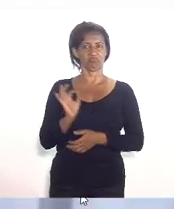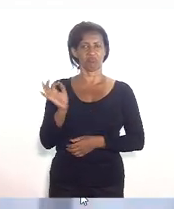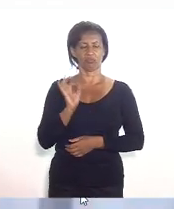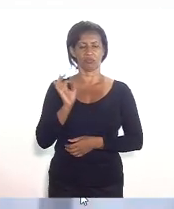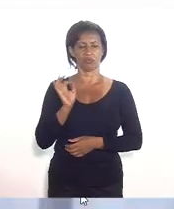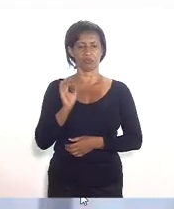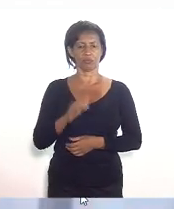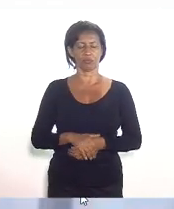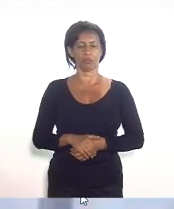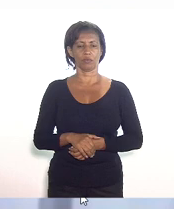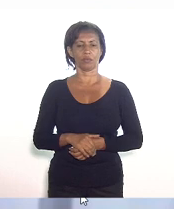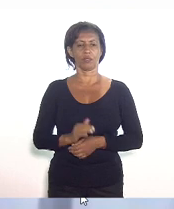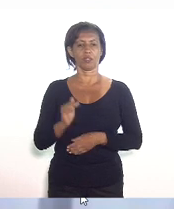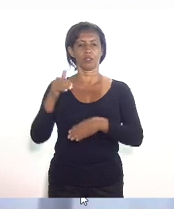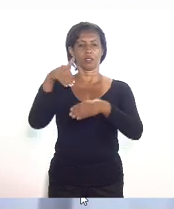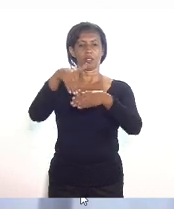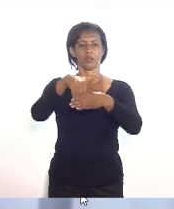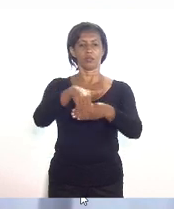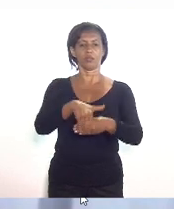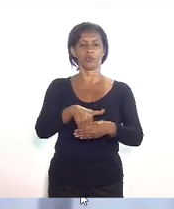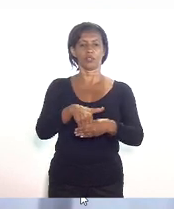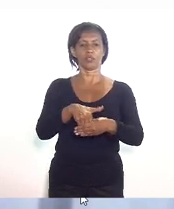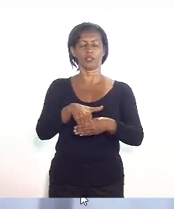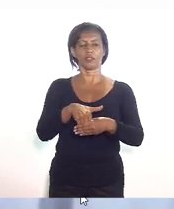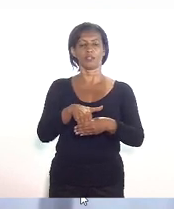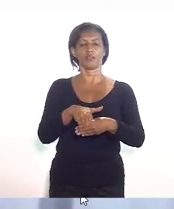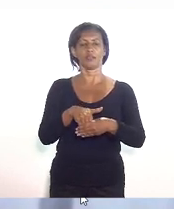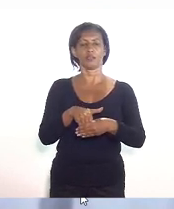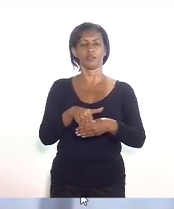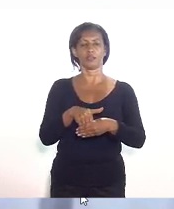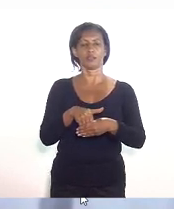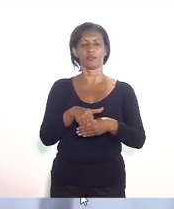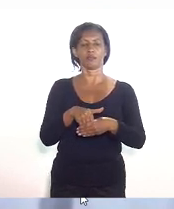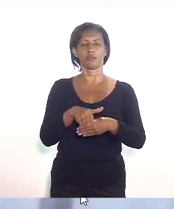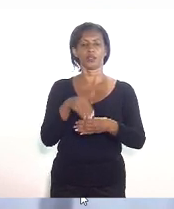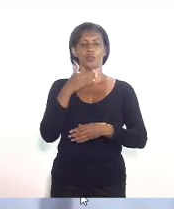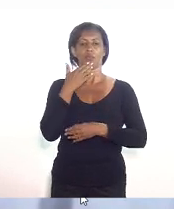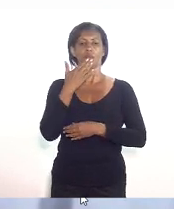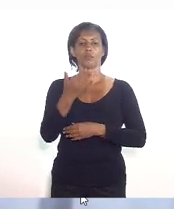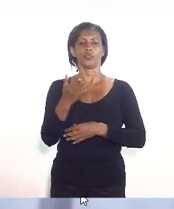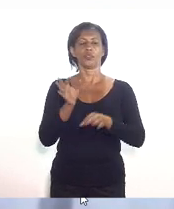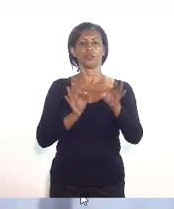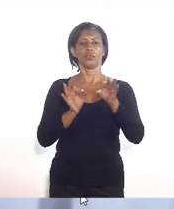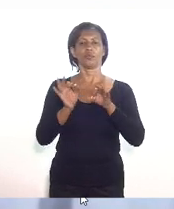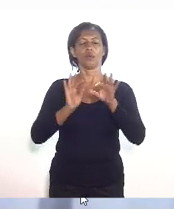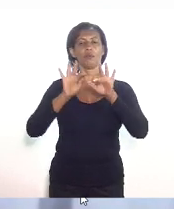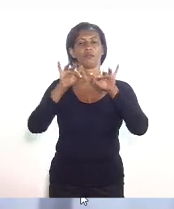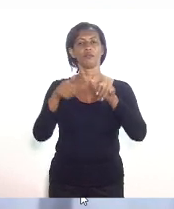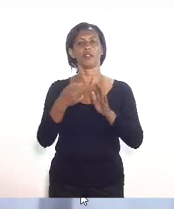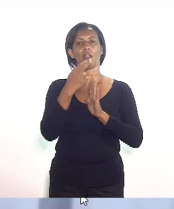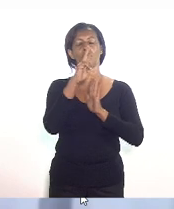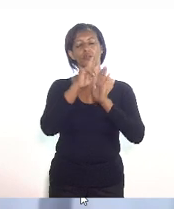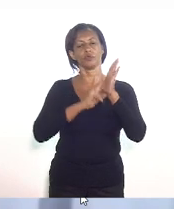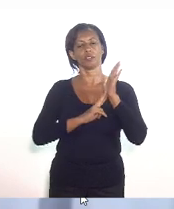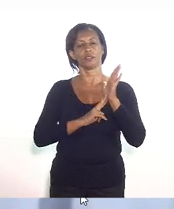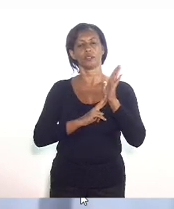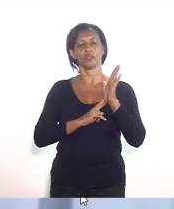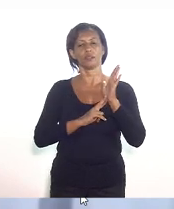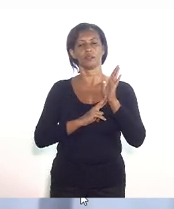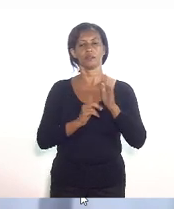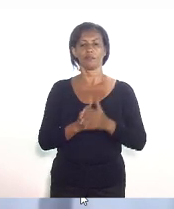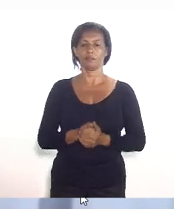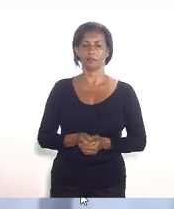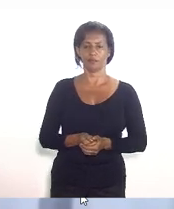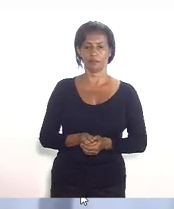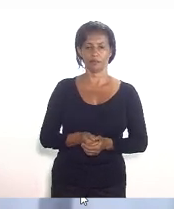Em votação, o parecer da CCJ, que foi pedido forma final de redação. Os